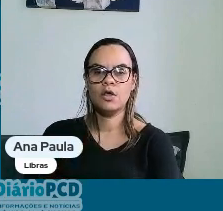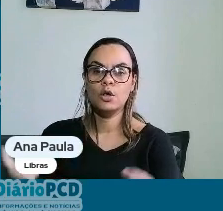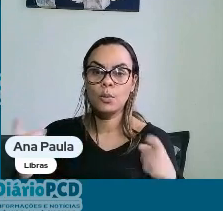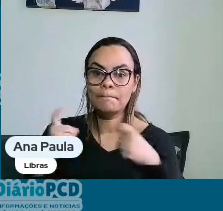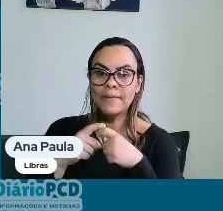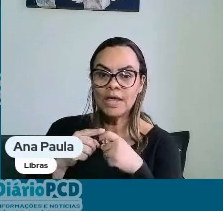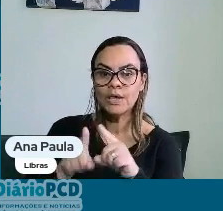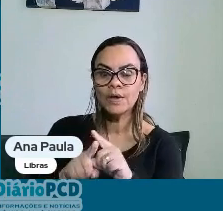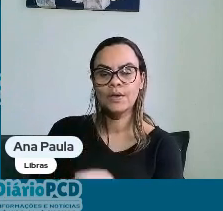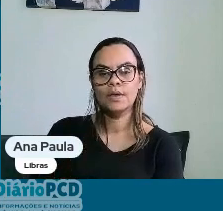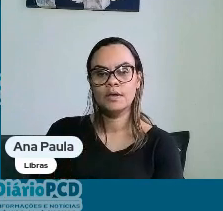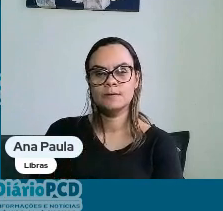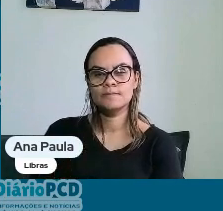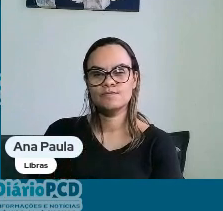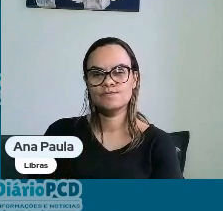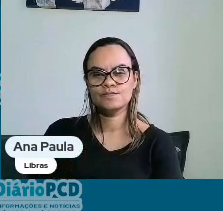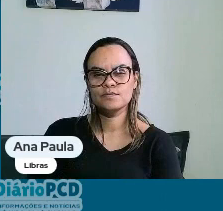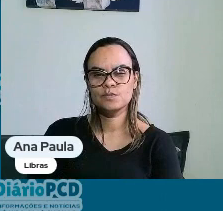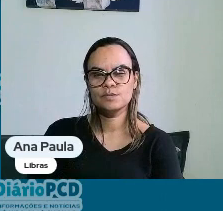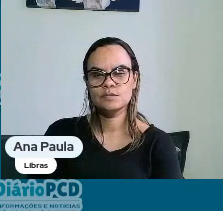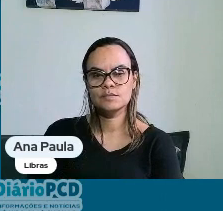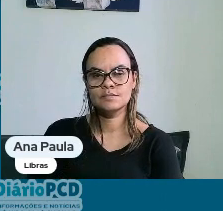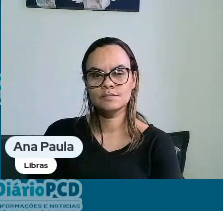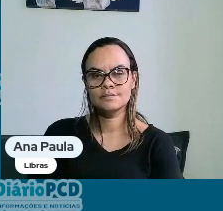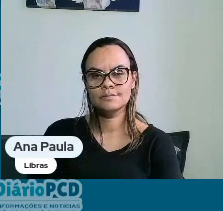médico vão ter como tributos